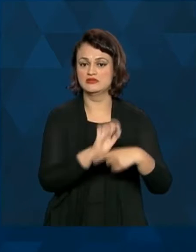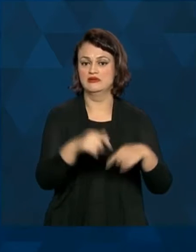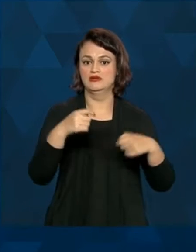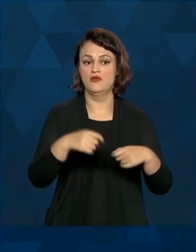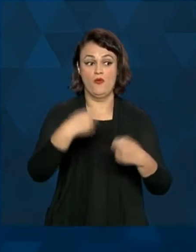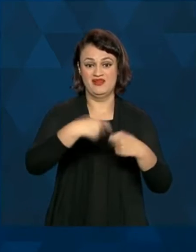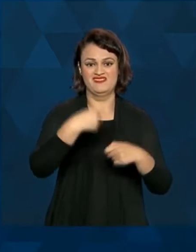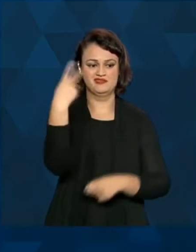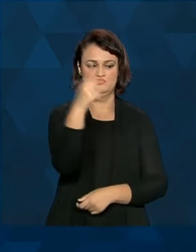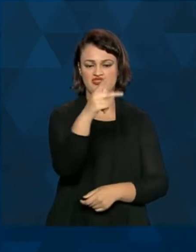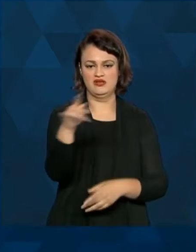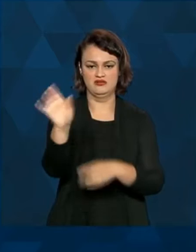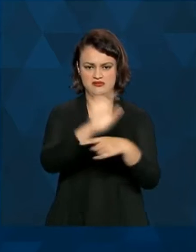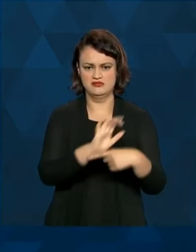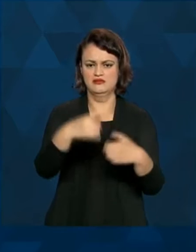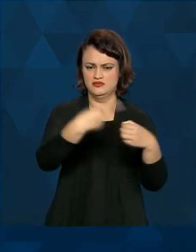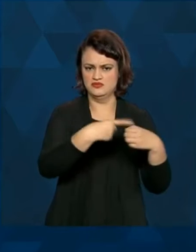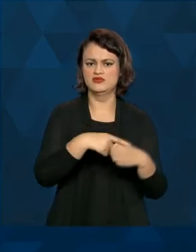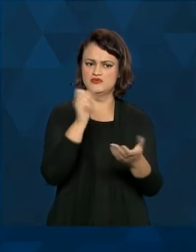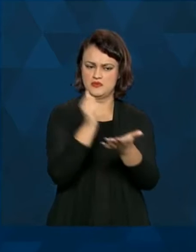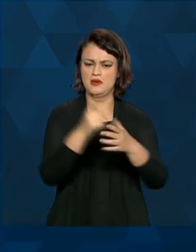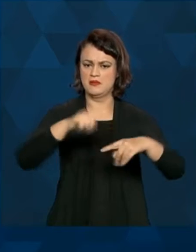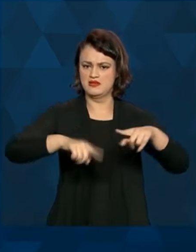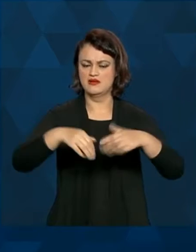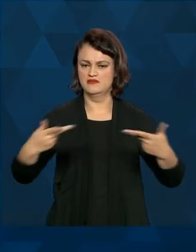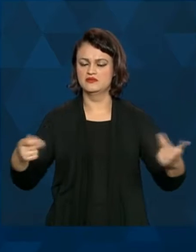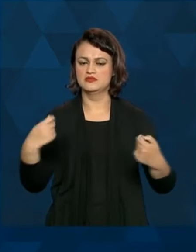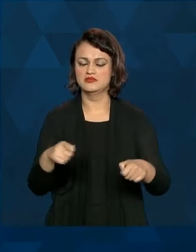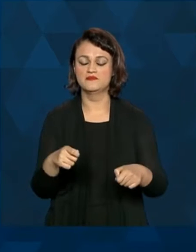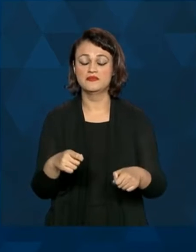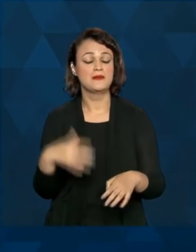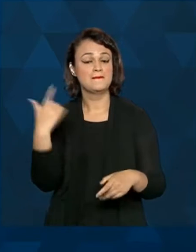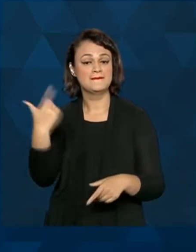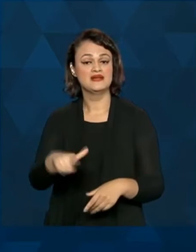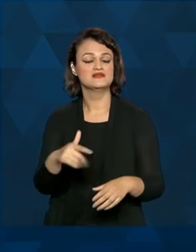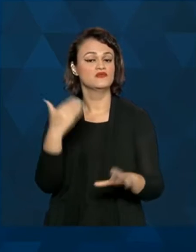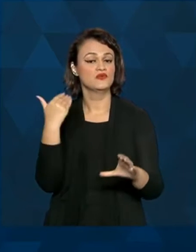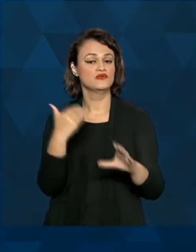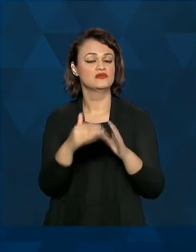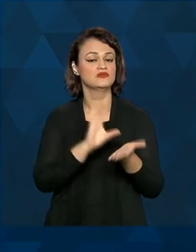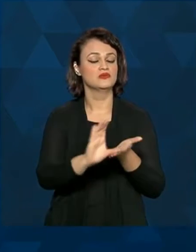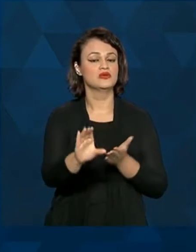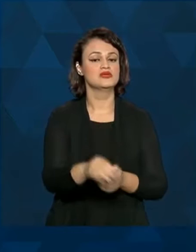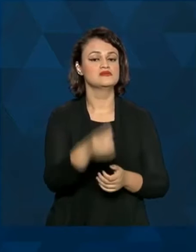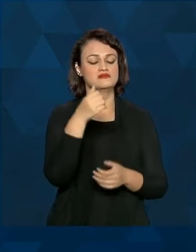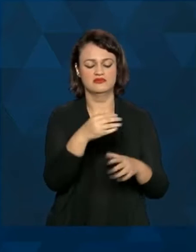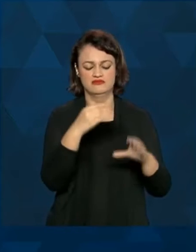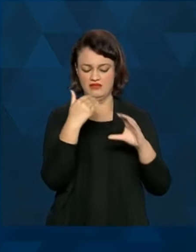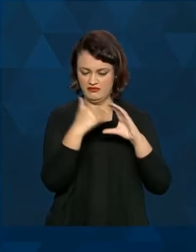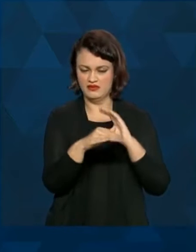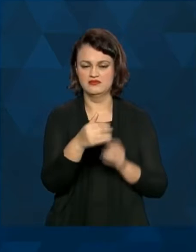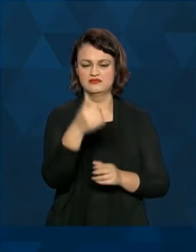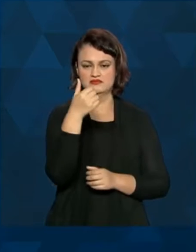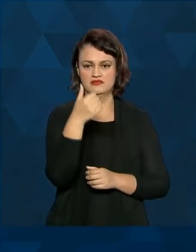obrigação do Estado e de municípios adquirirem, foram repassados 163 ventiladores